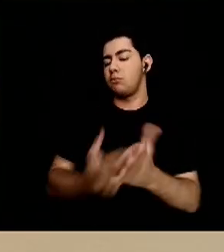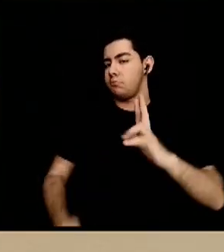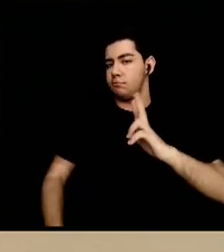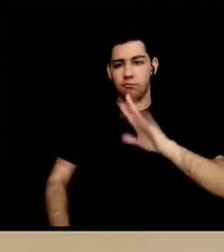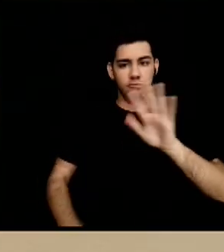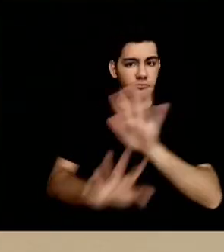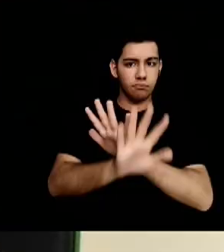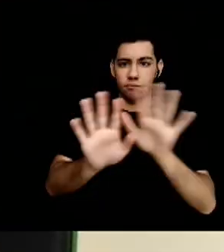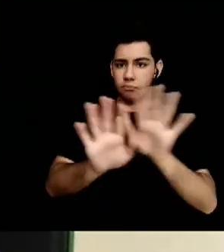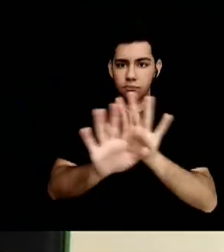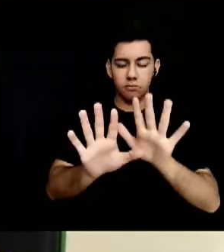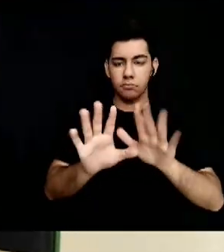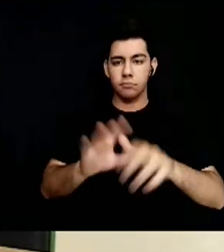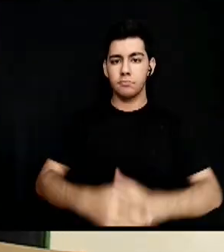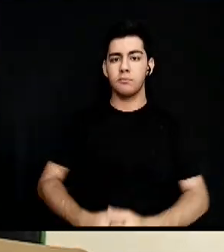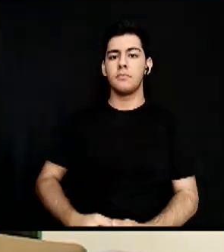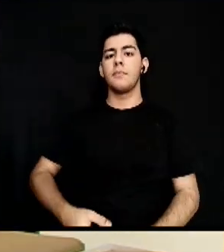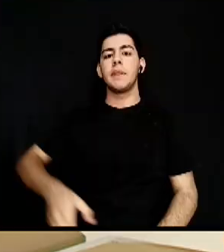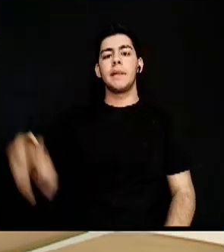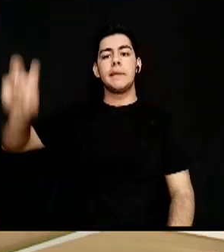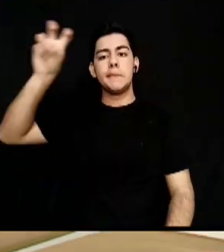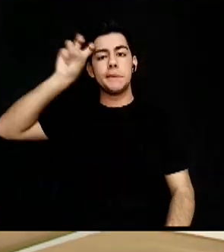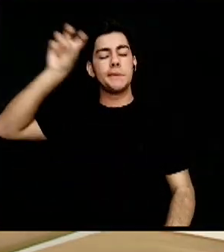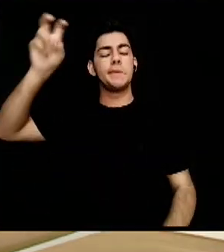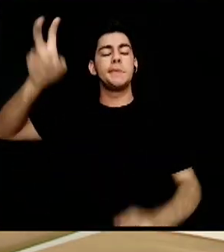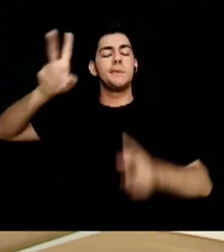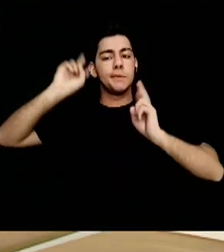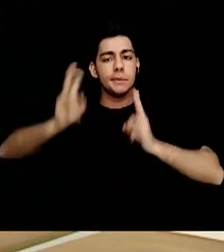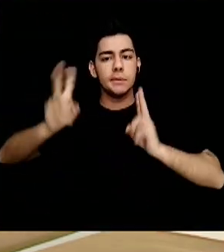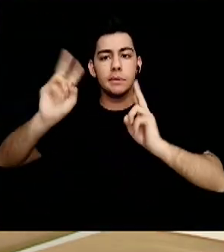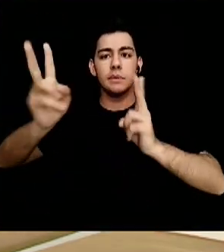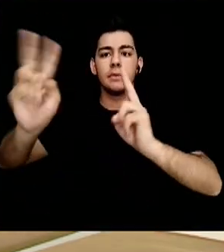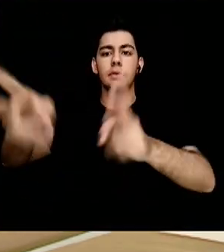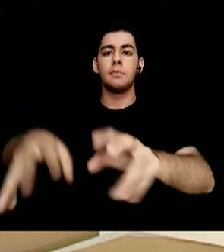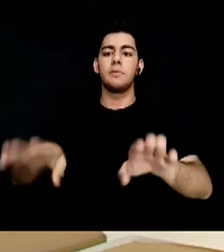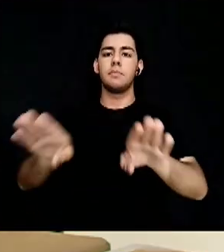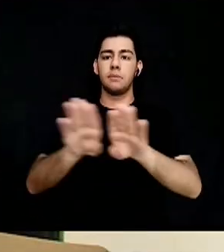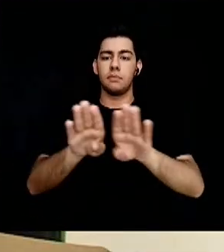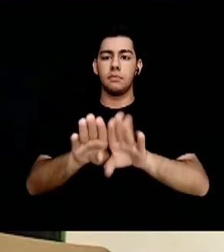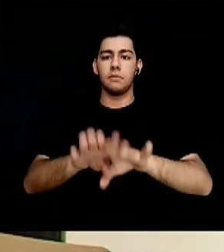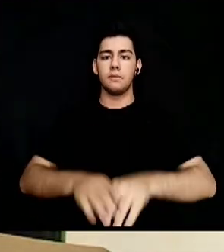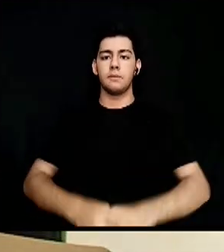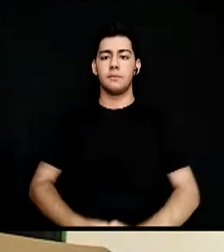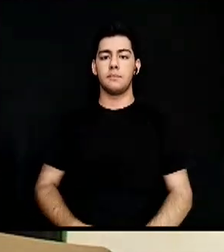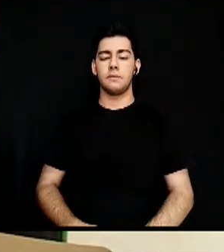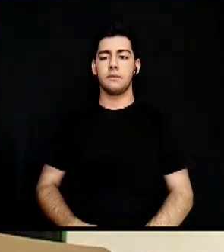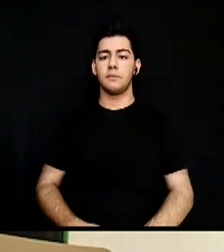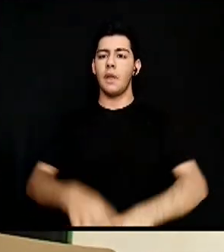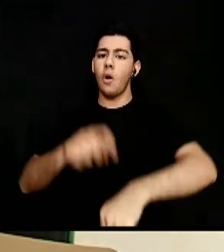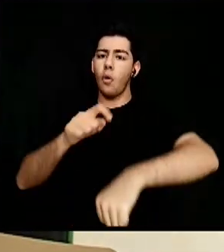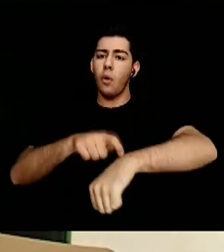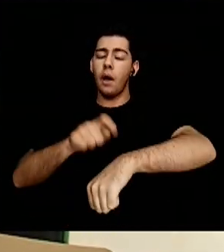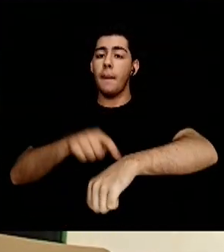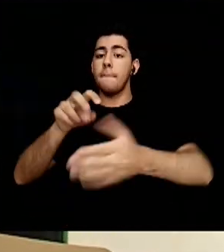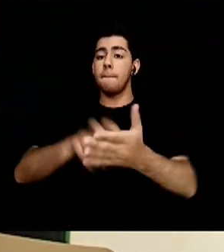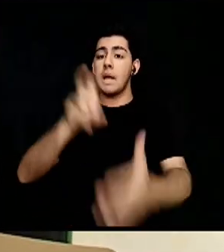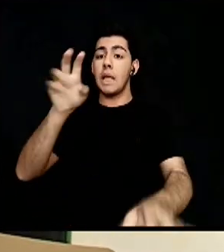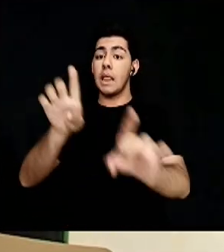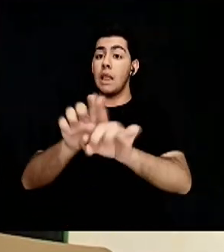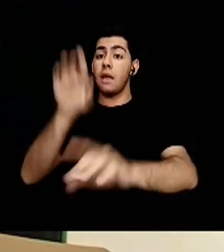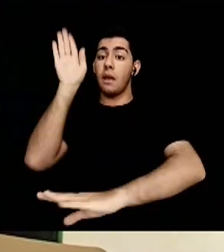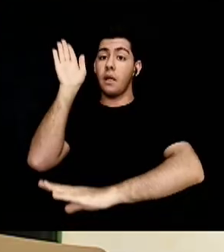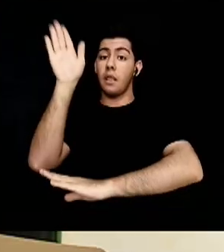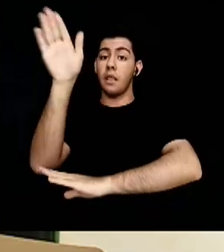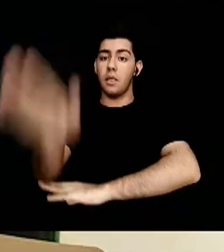aqui toda quinta-feira, né? De manhã e à tarde. Hoje a gente só tem vaga na parte